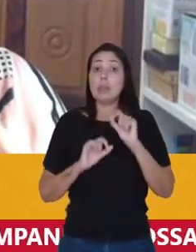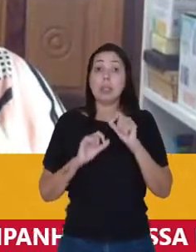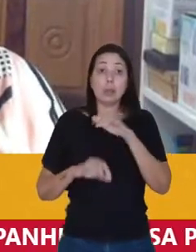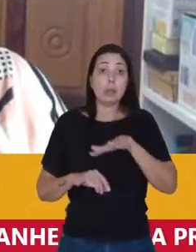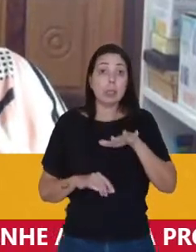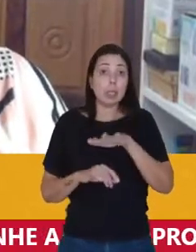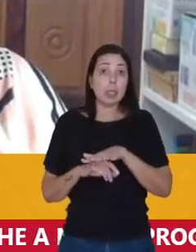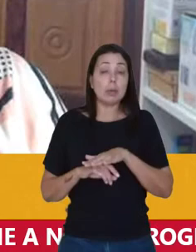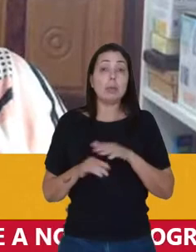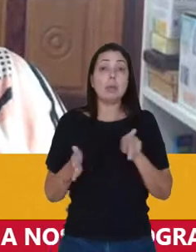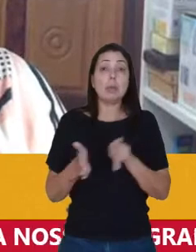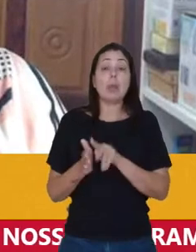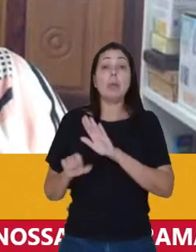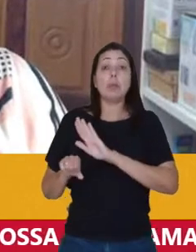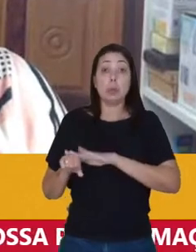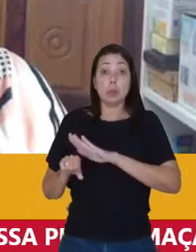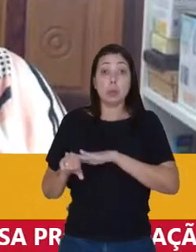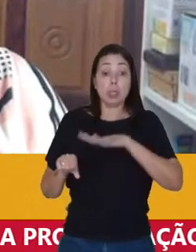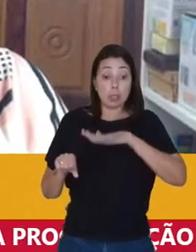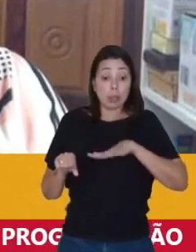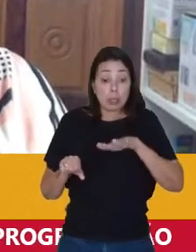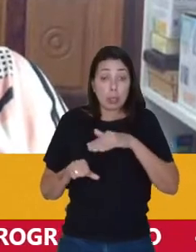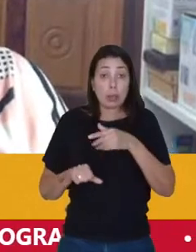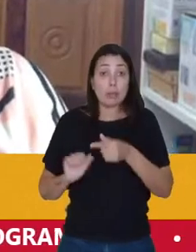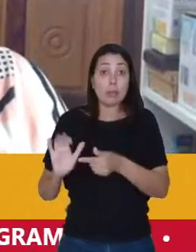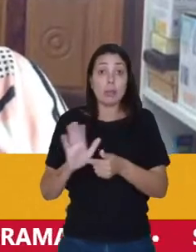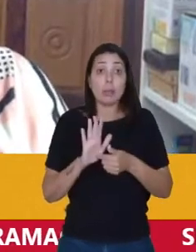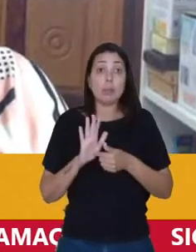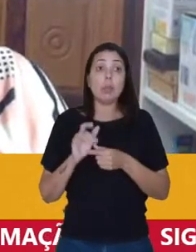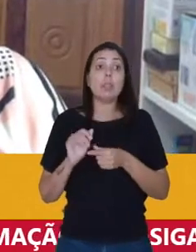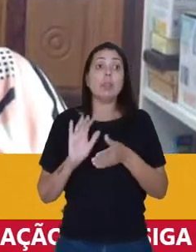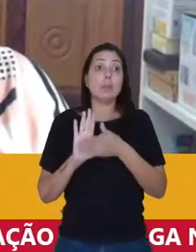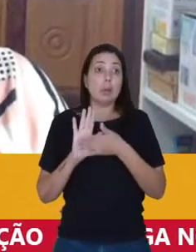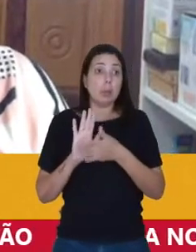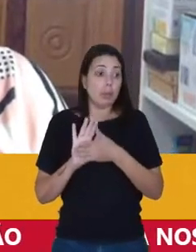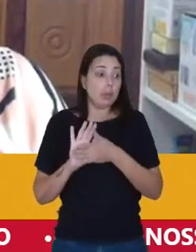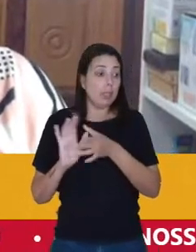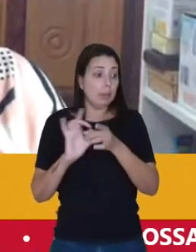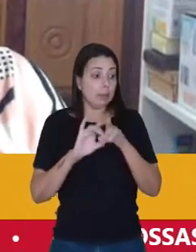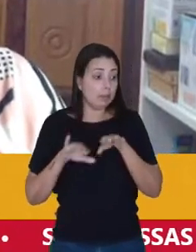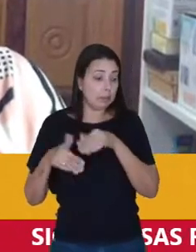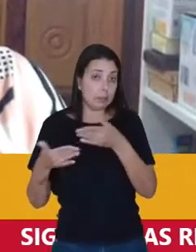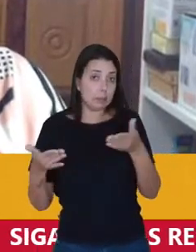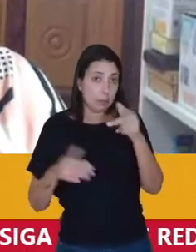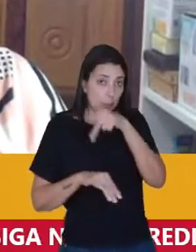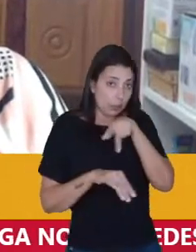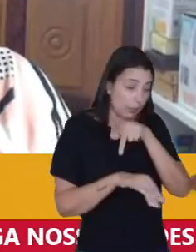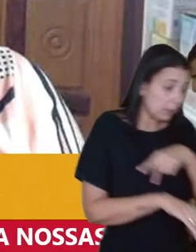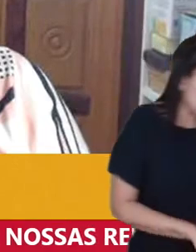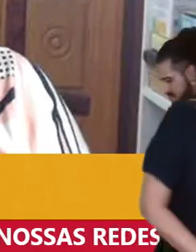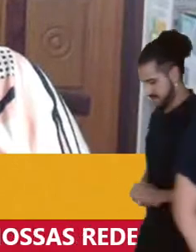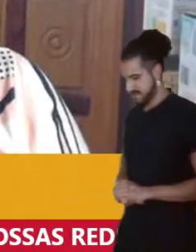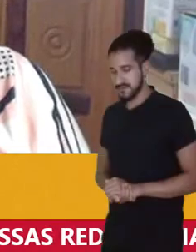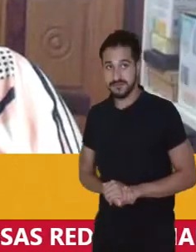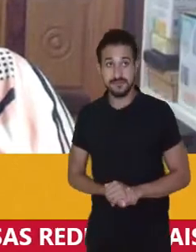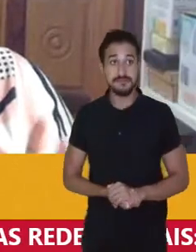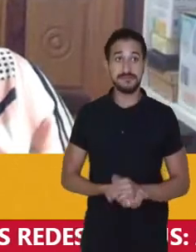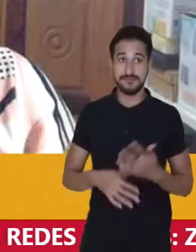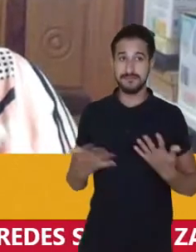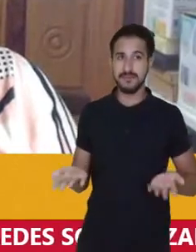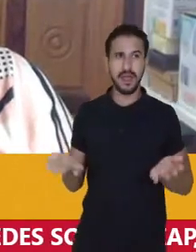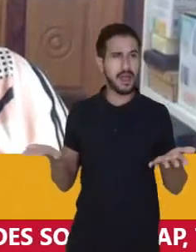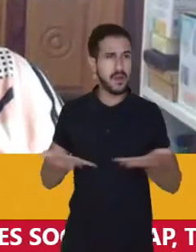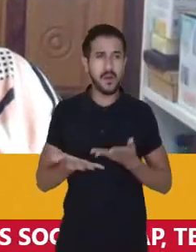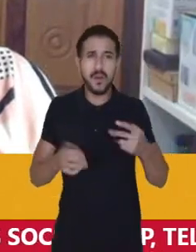campo emancipatório, naquele campo que traz propostas democráticas para o nosso país. Então, já passou